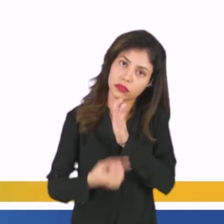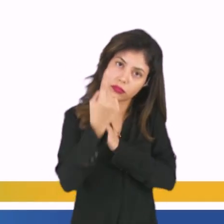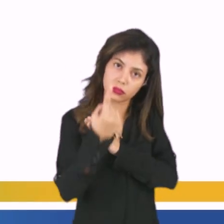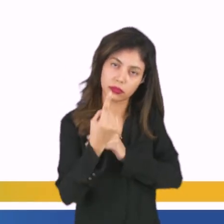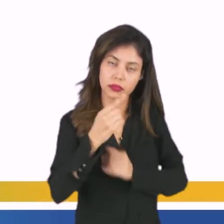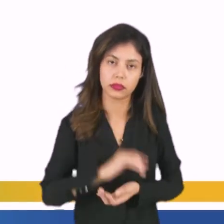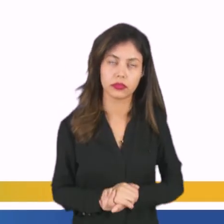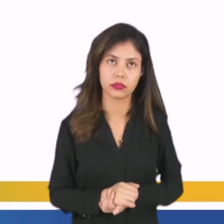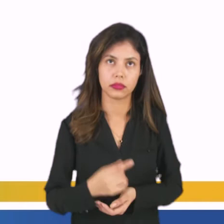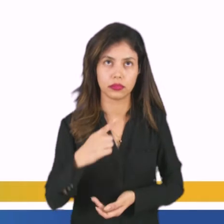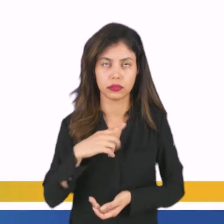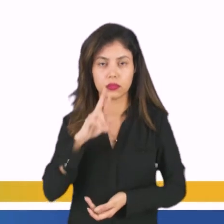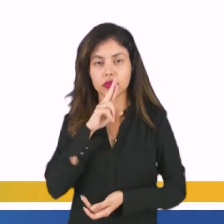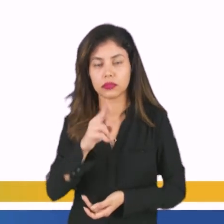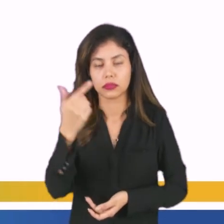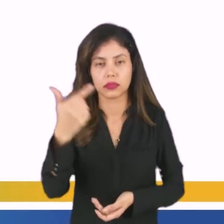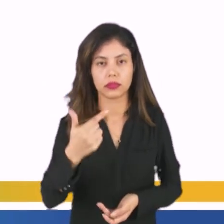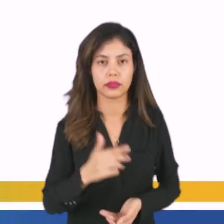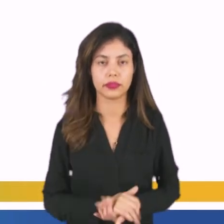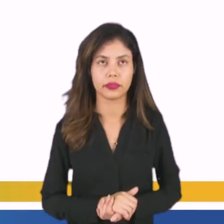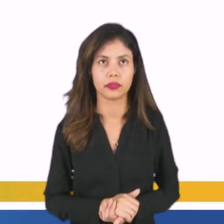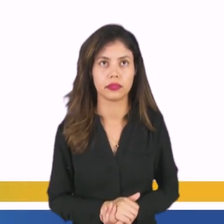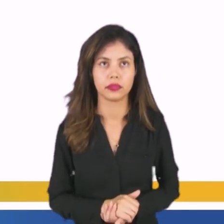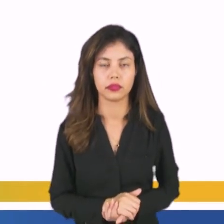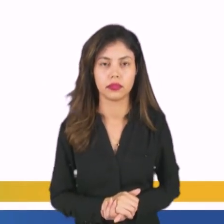do primeiro. E aí nós temos o valor 2.